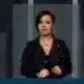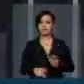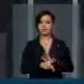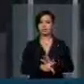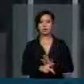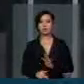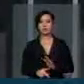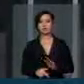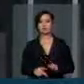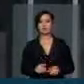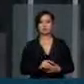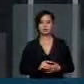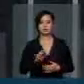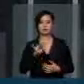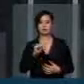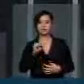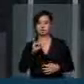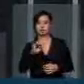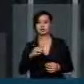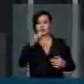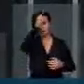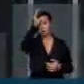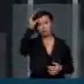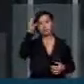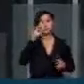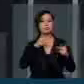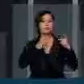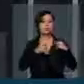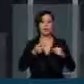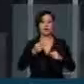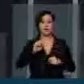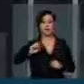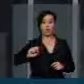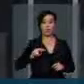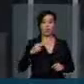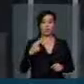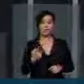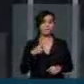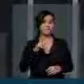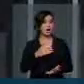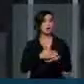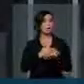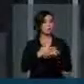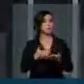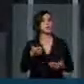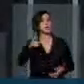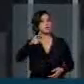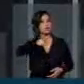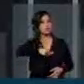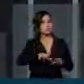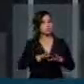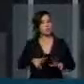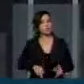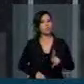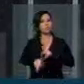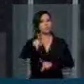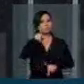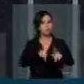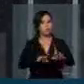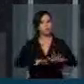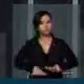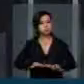sobre o fisiologismo e o clientelismo político, ou então nós teremos uma nova onda popular, aí com maior